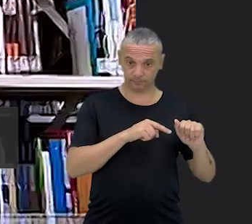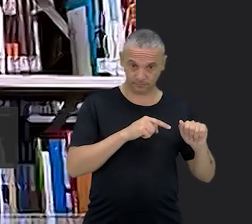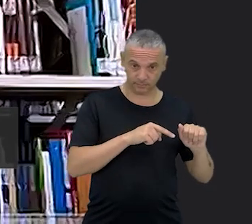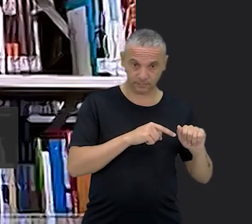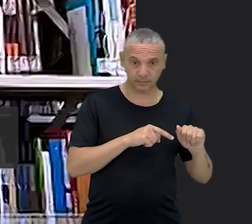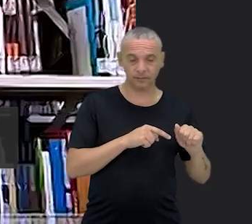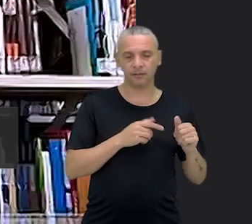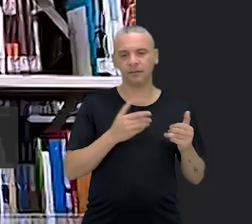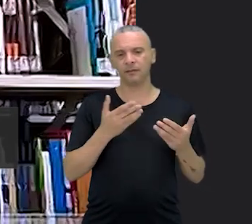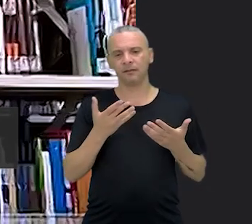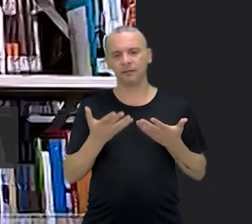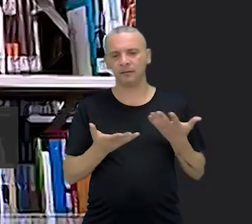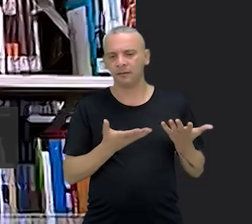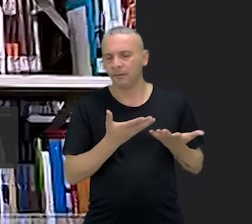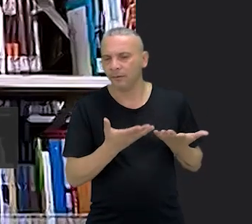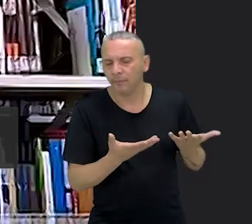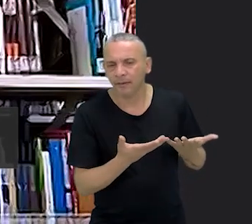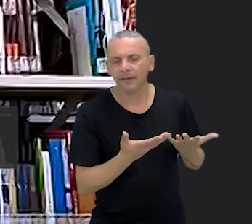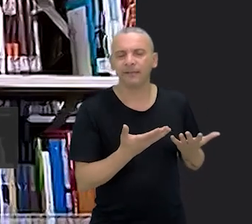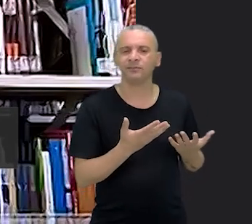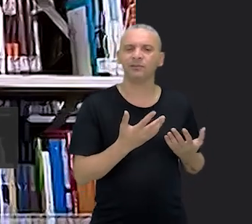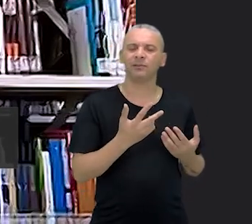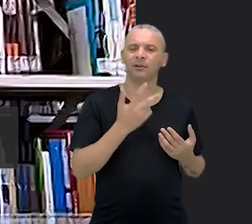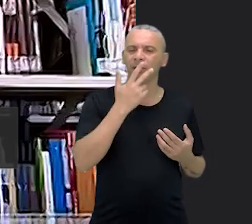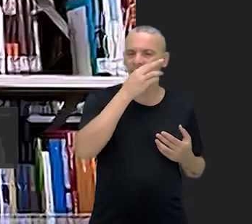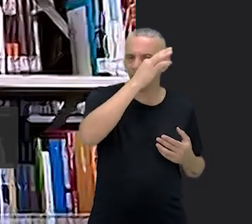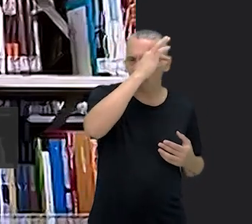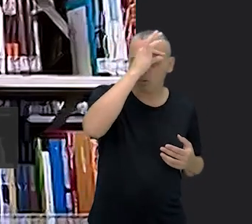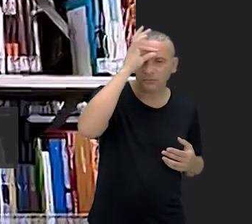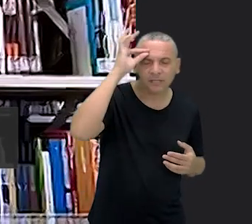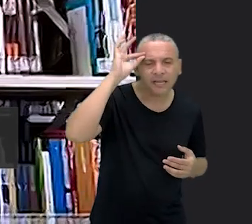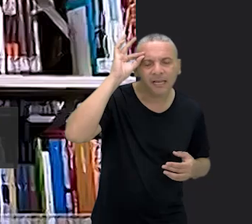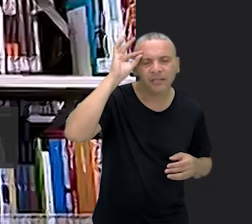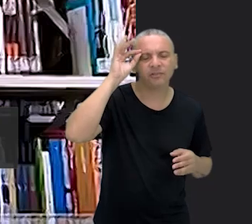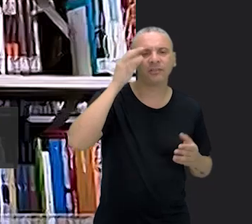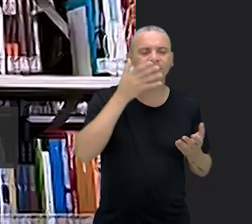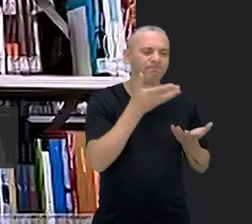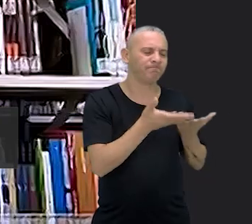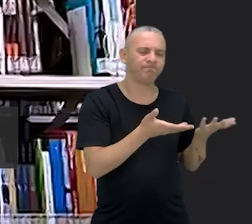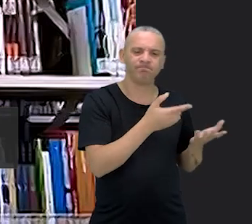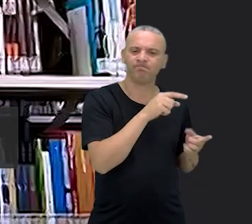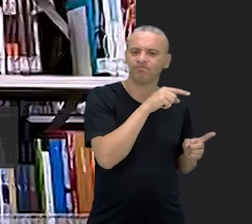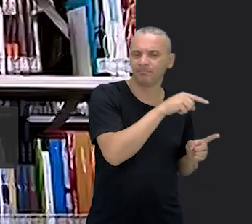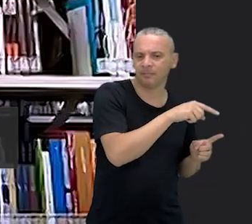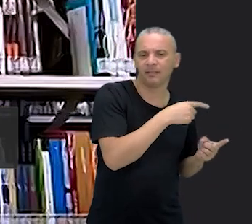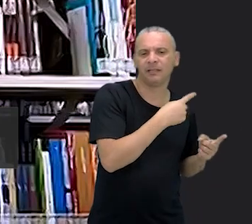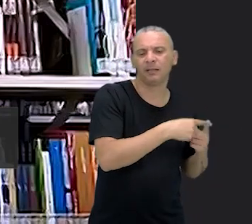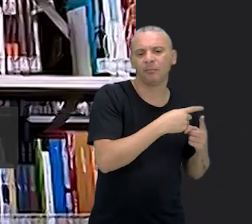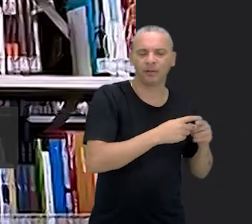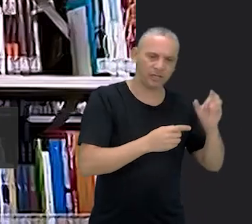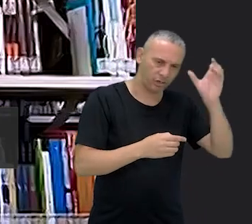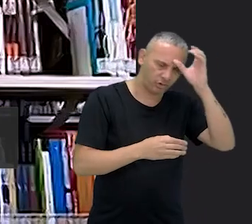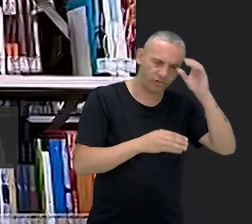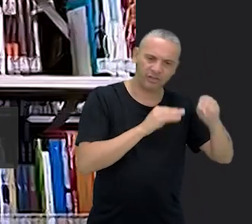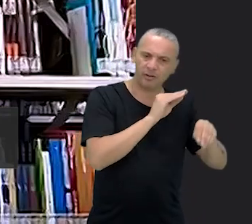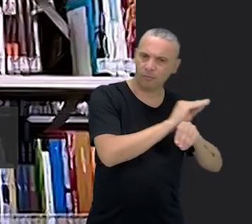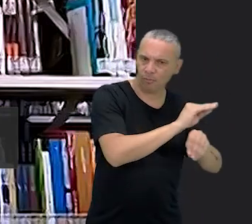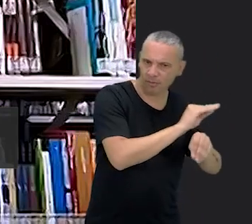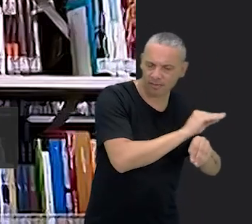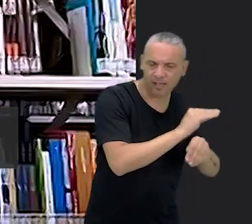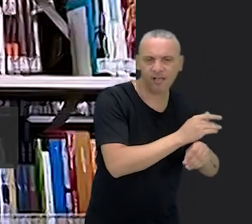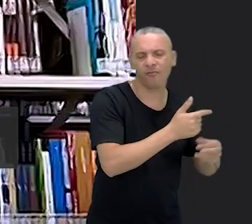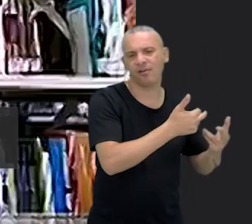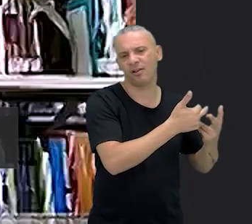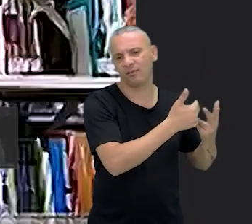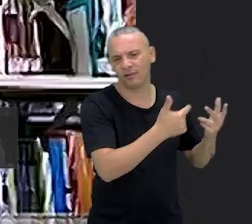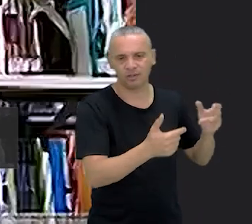estágio e defesa perante a sociedade, né, precisava da tia, da representatividade